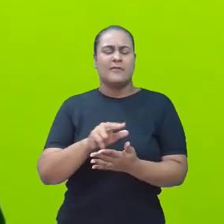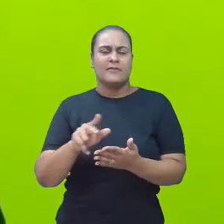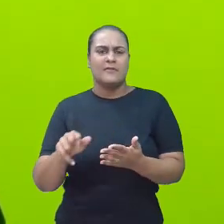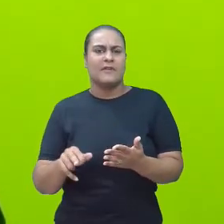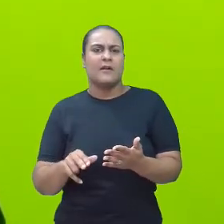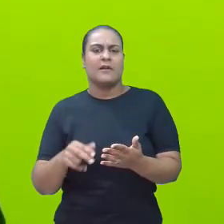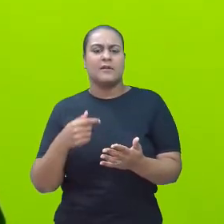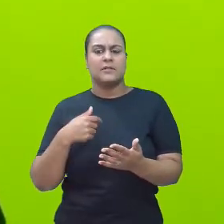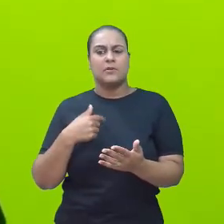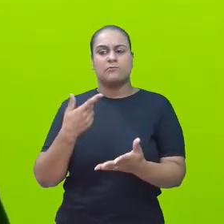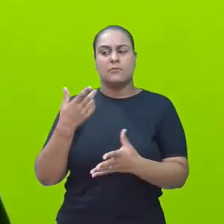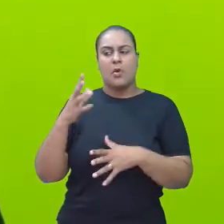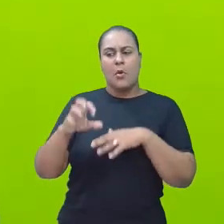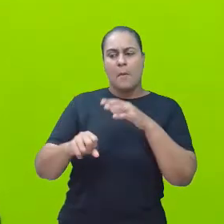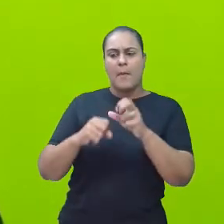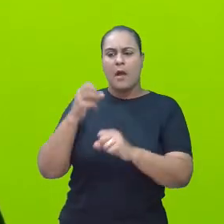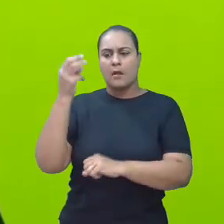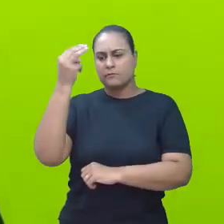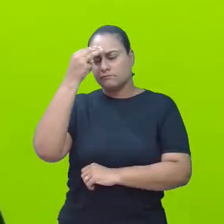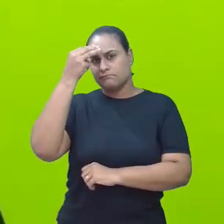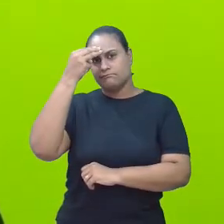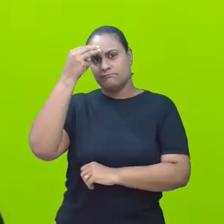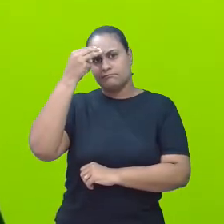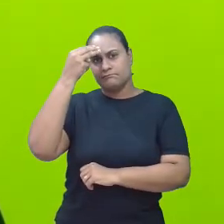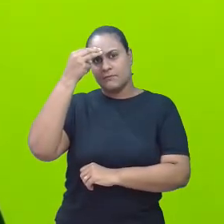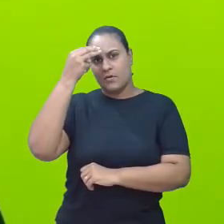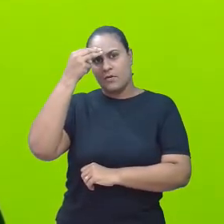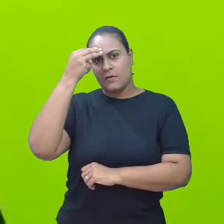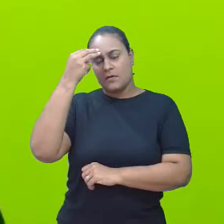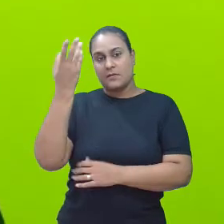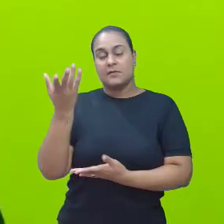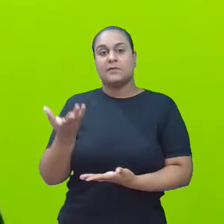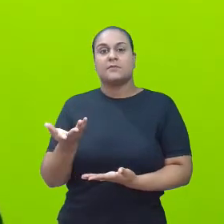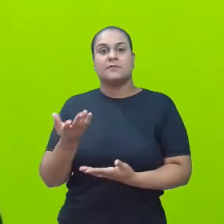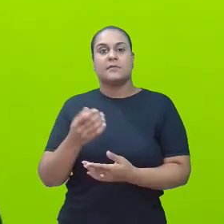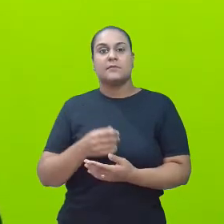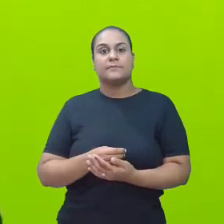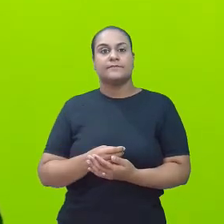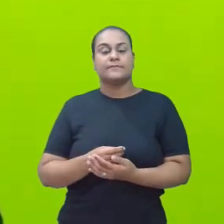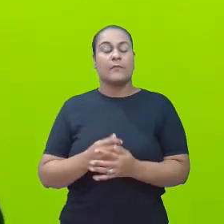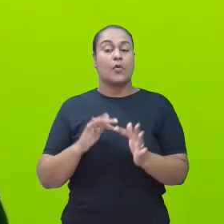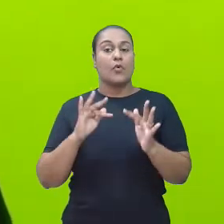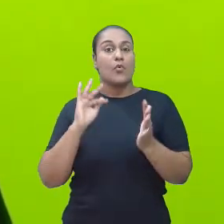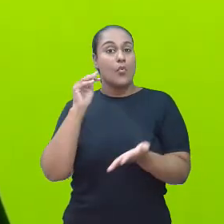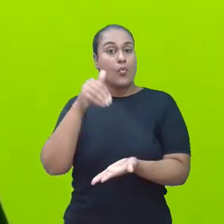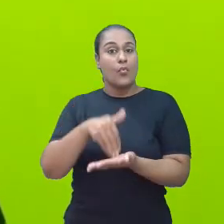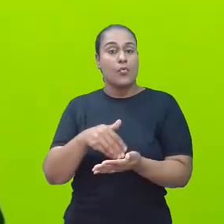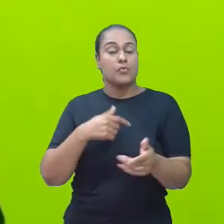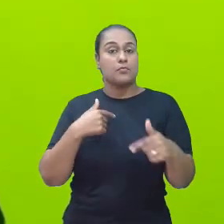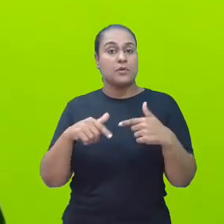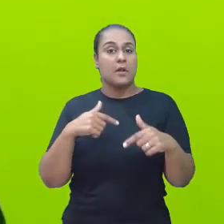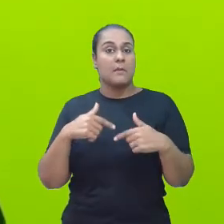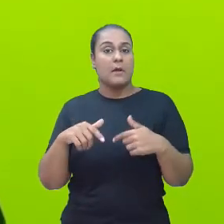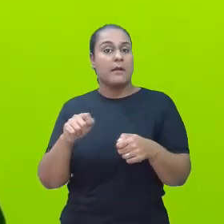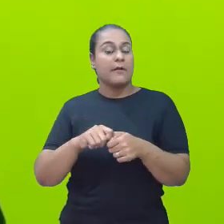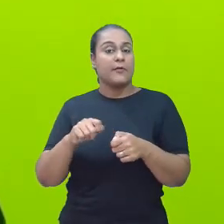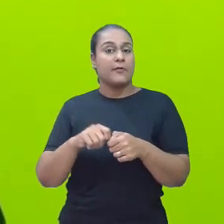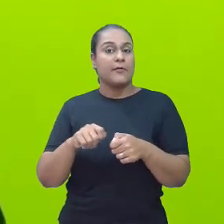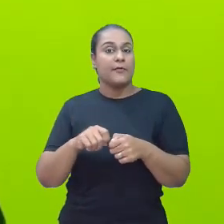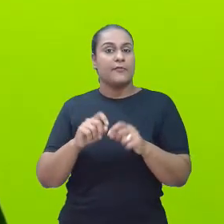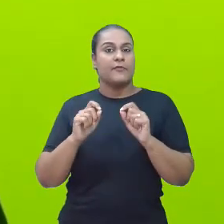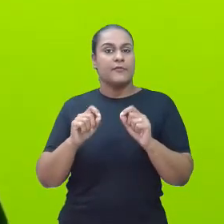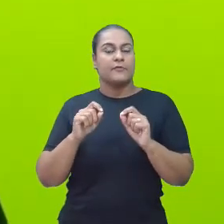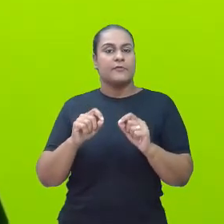Então eu bebo de memórias, né? Esses últimos trabalhos que eu andei fazendo,